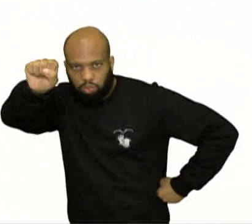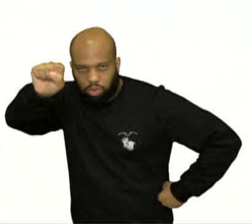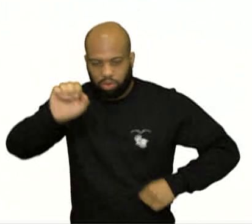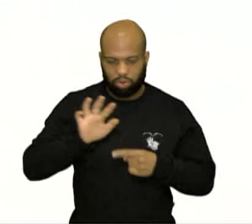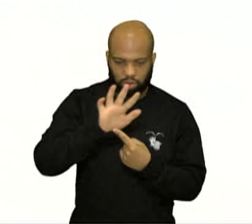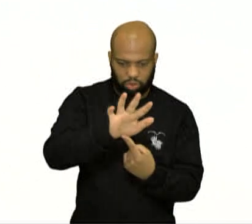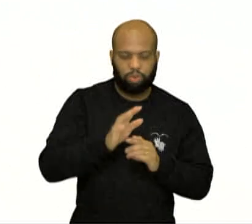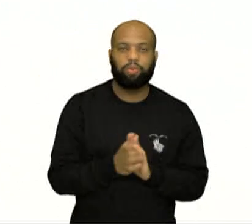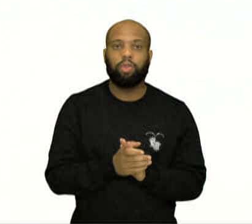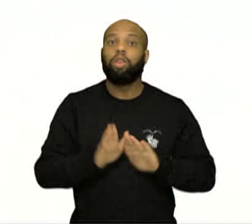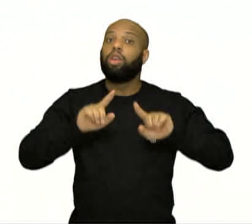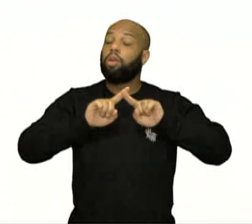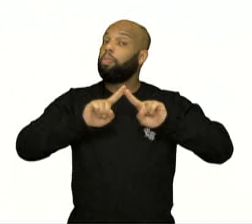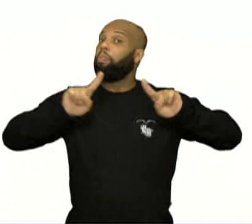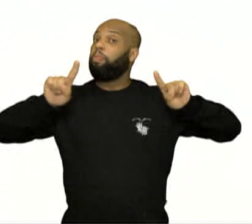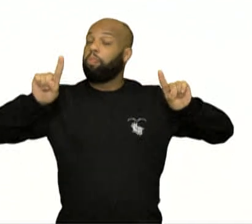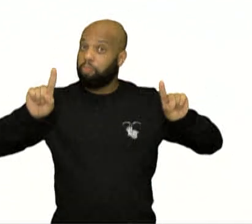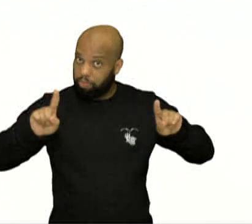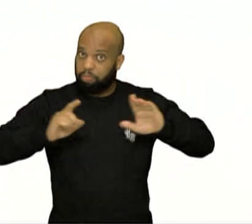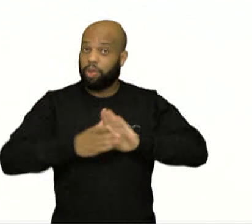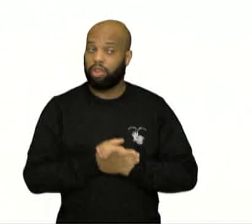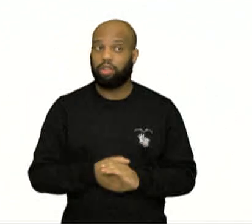retratados. Por outro lado,